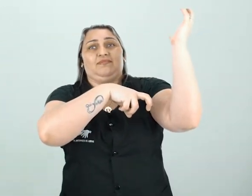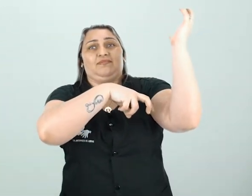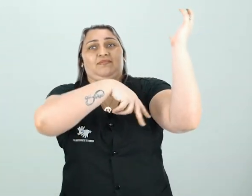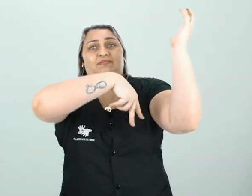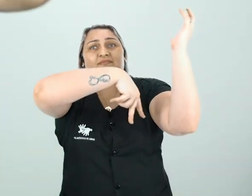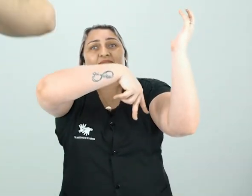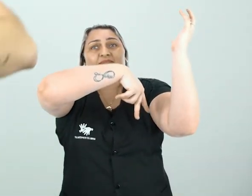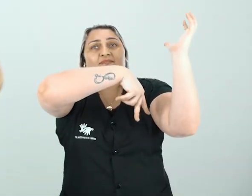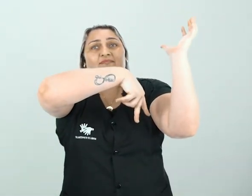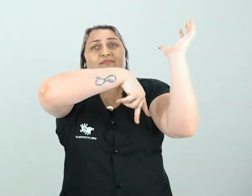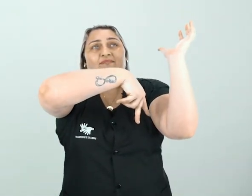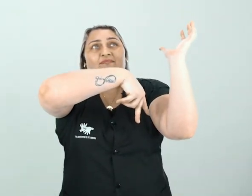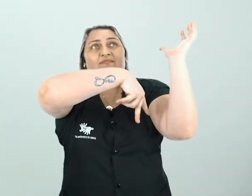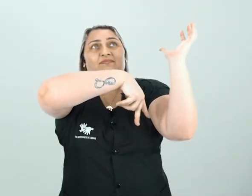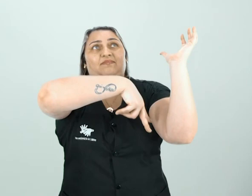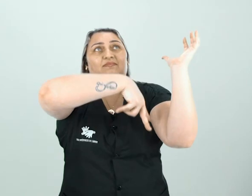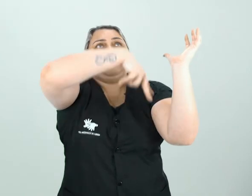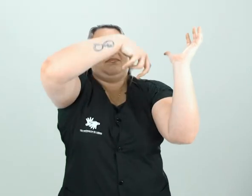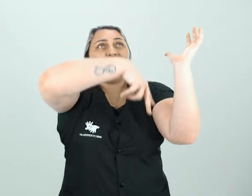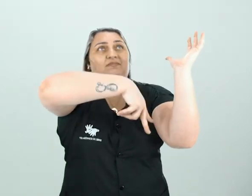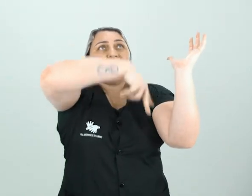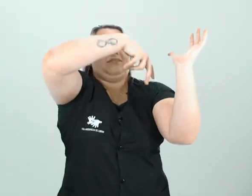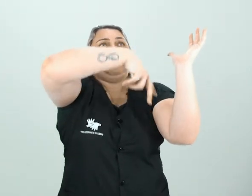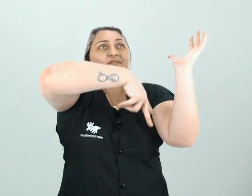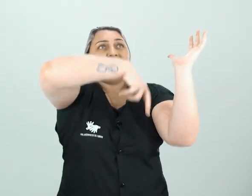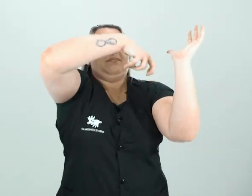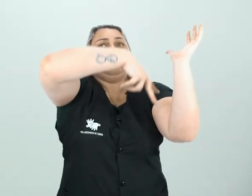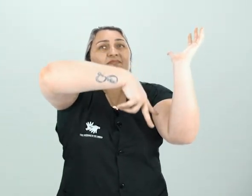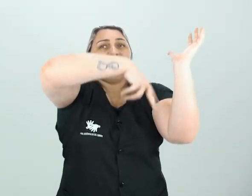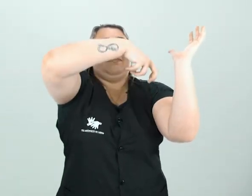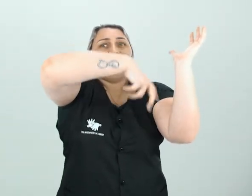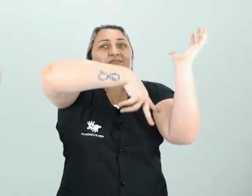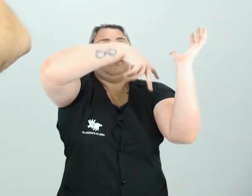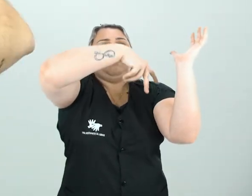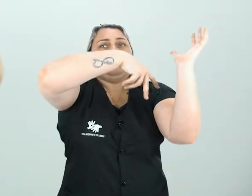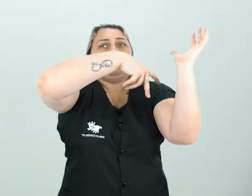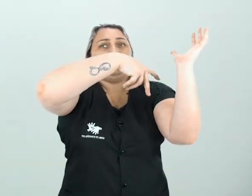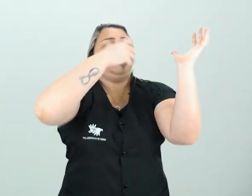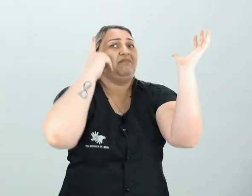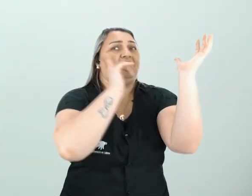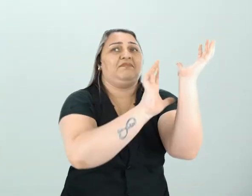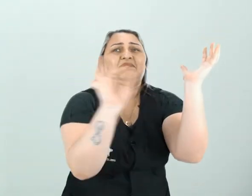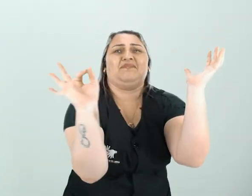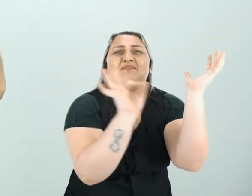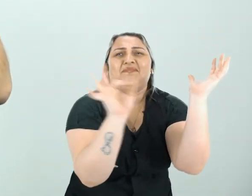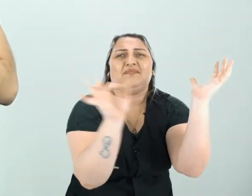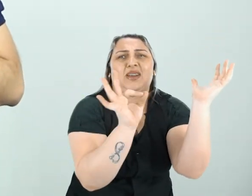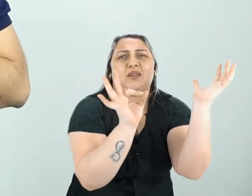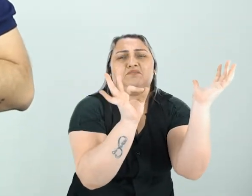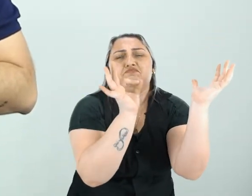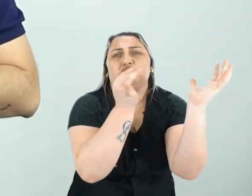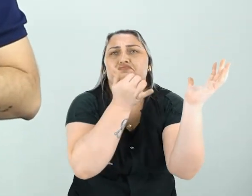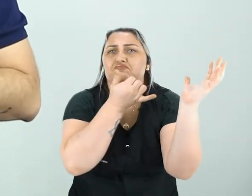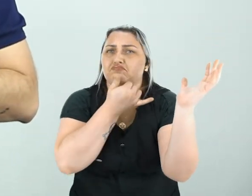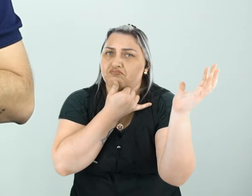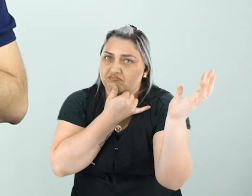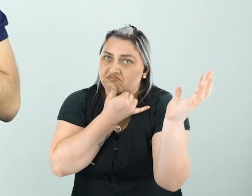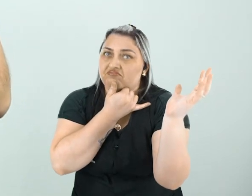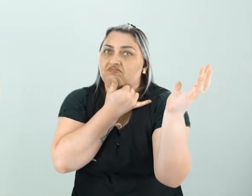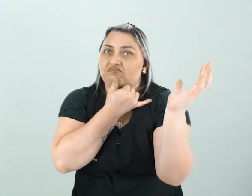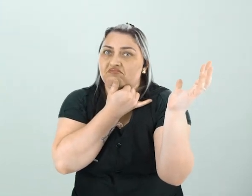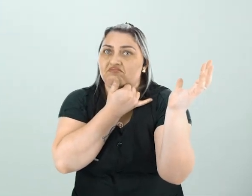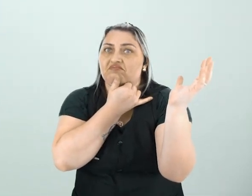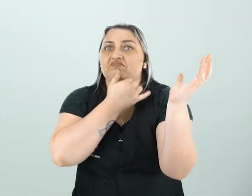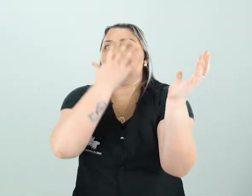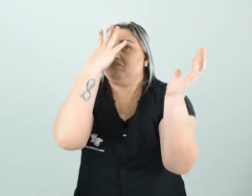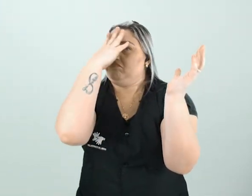pé de árvore, pulando, pulando, pulando, pulando, sem sucesso nenhum? Então foi aí